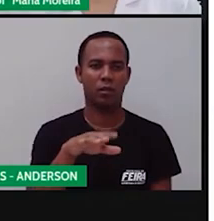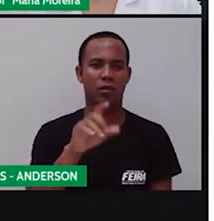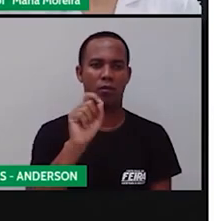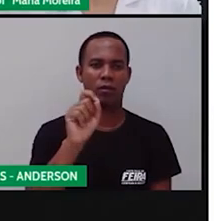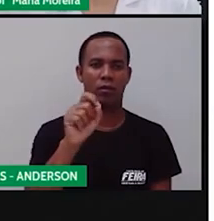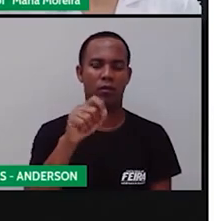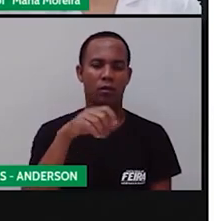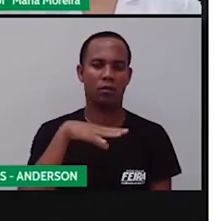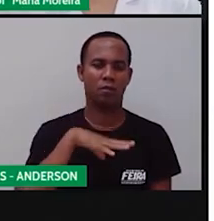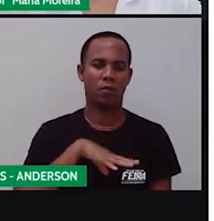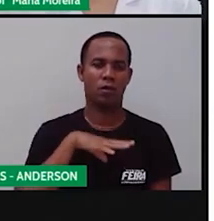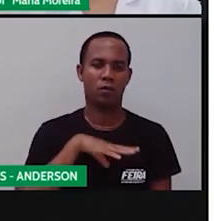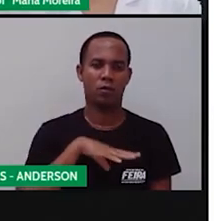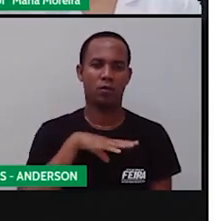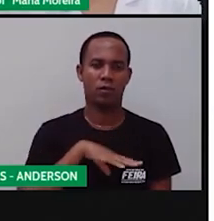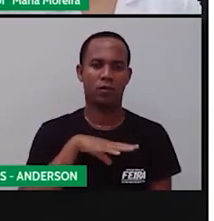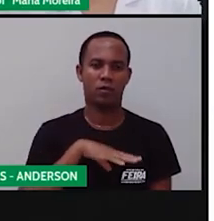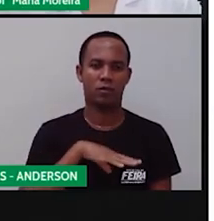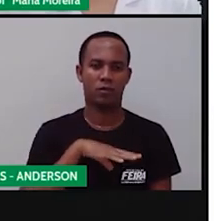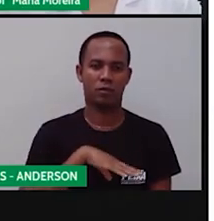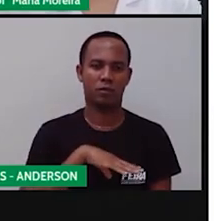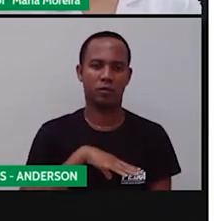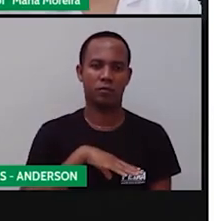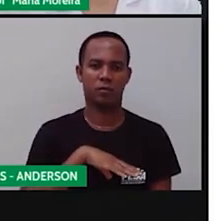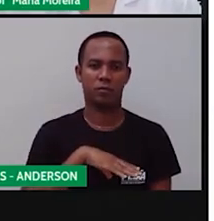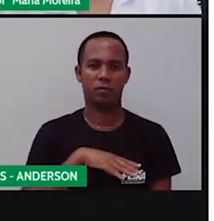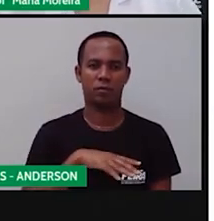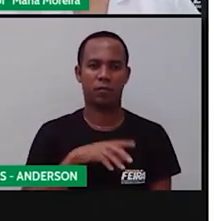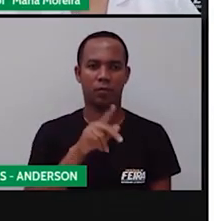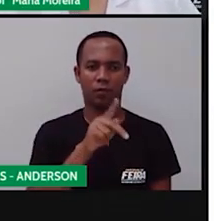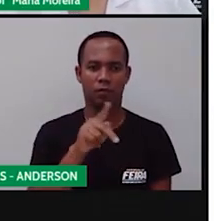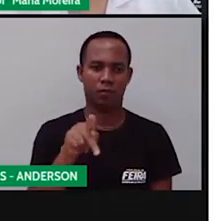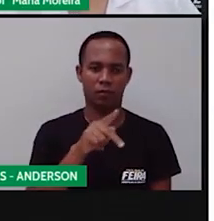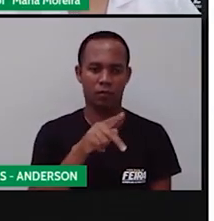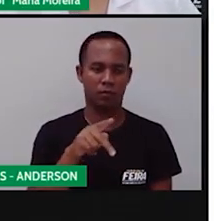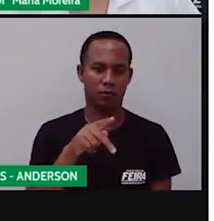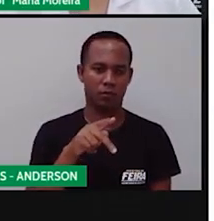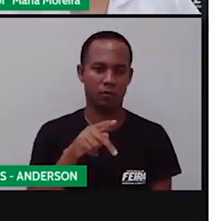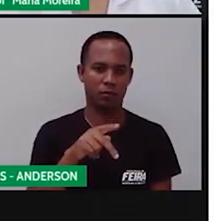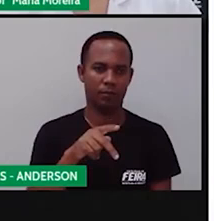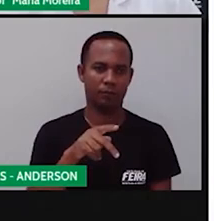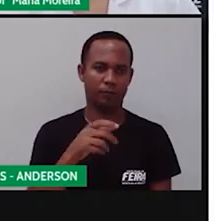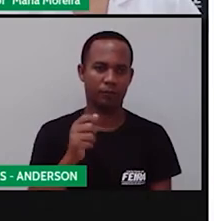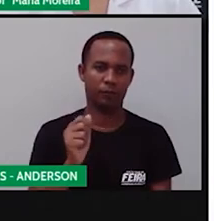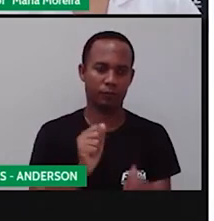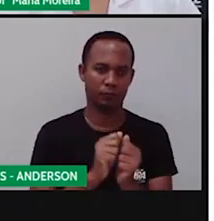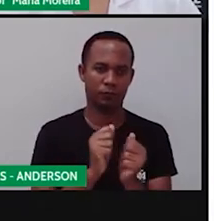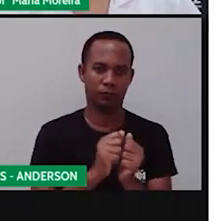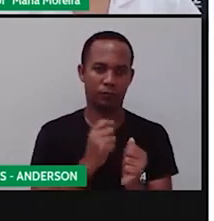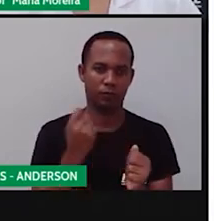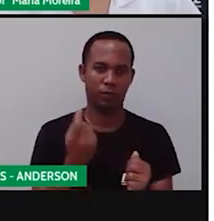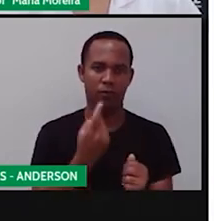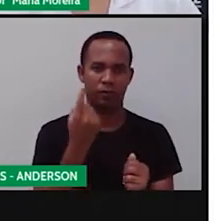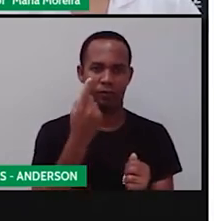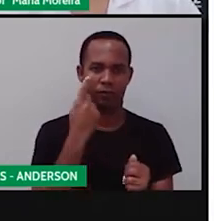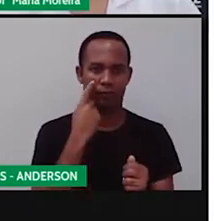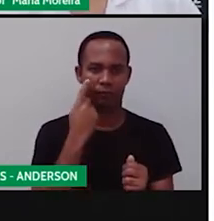interdisciplinar de linguagens, Pró Maria e Anderson. Vamos lá? Vamos